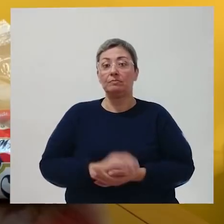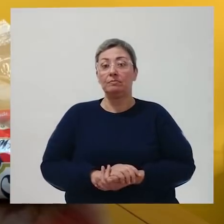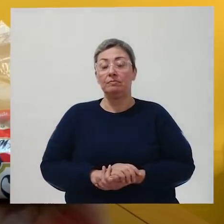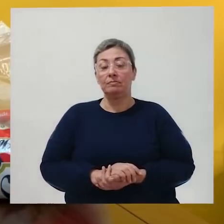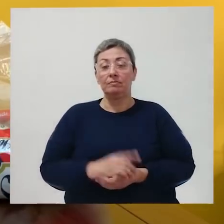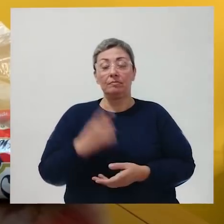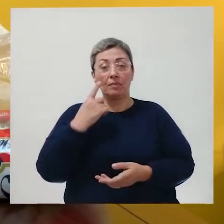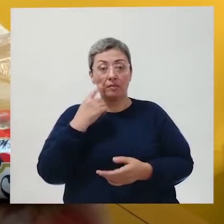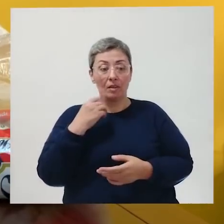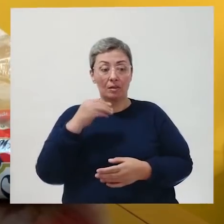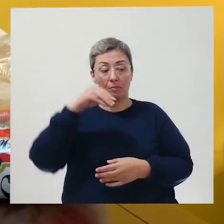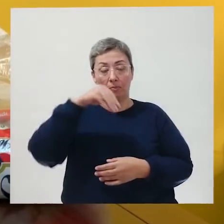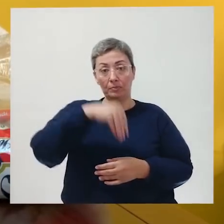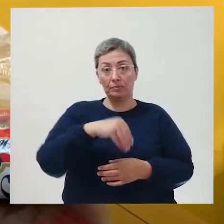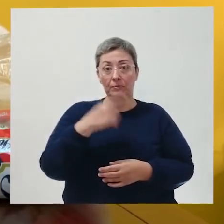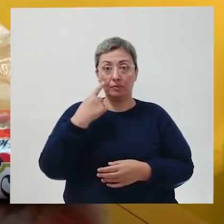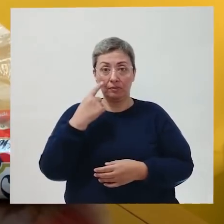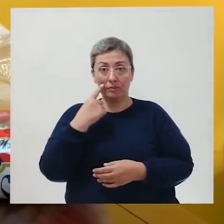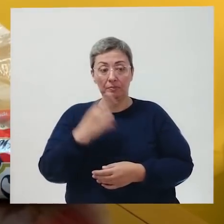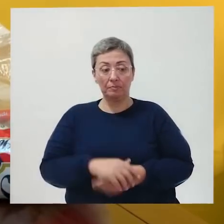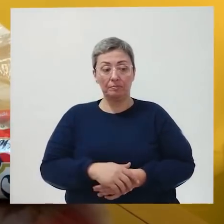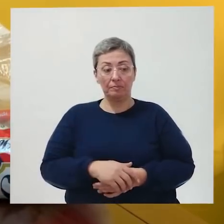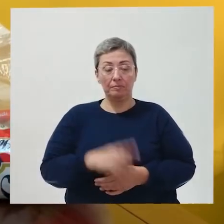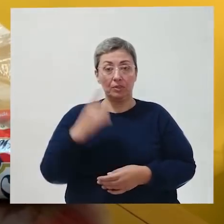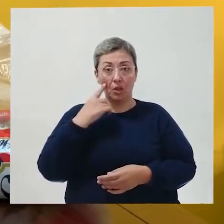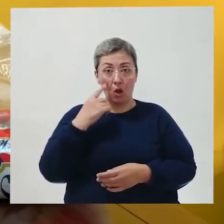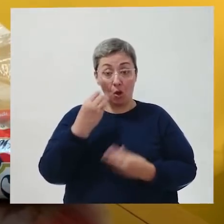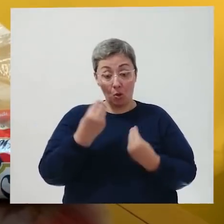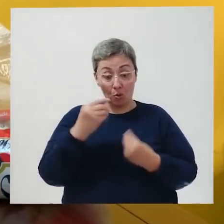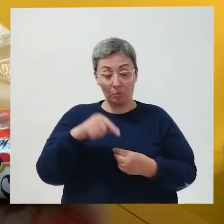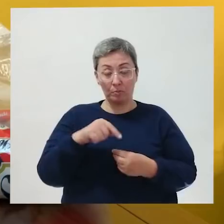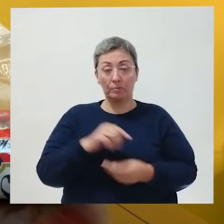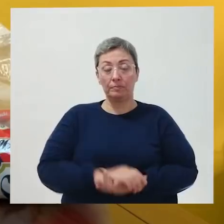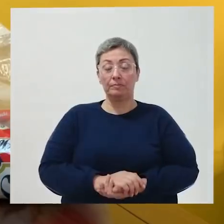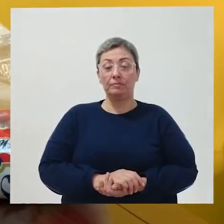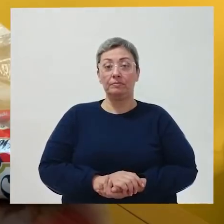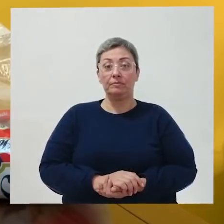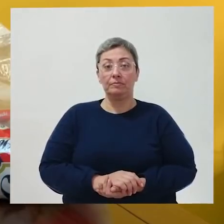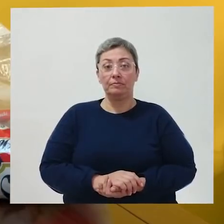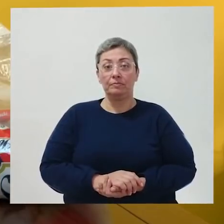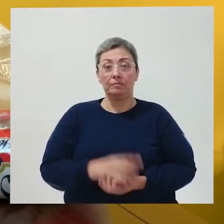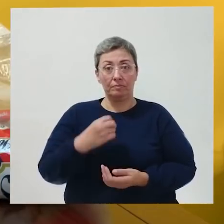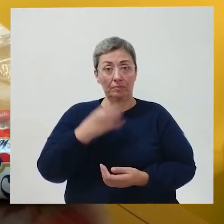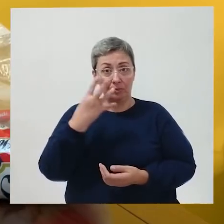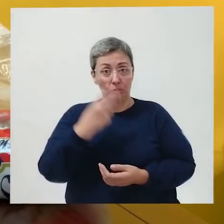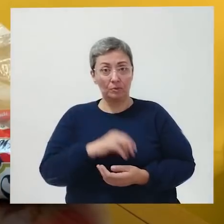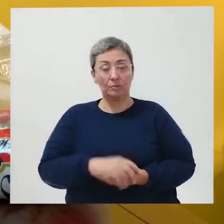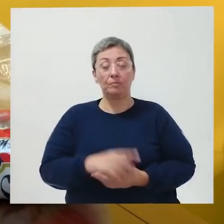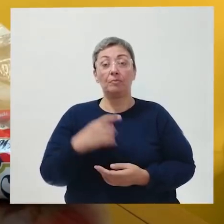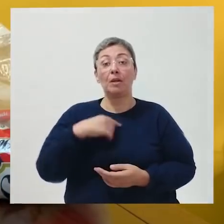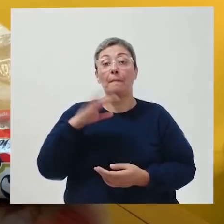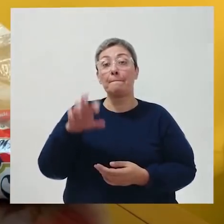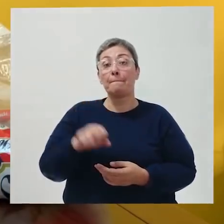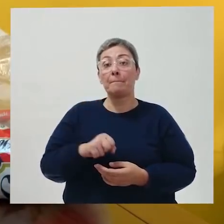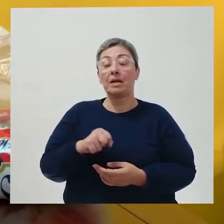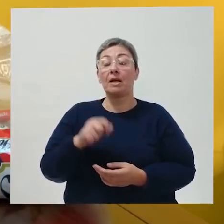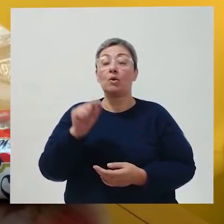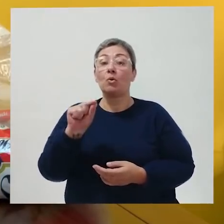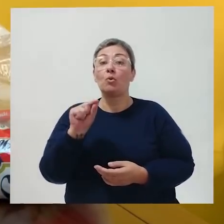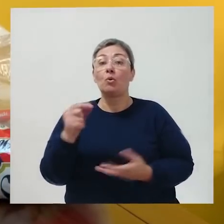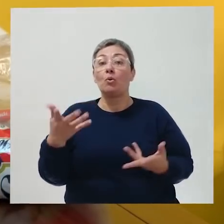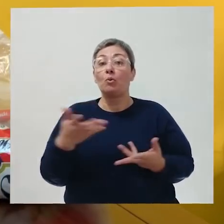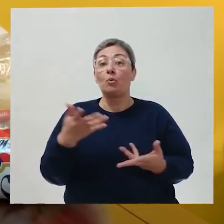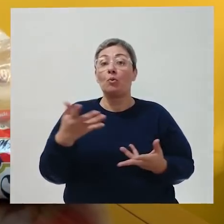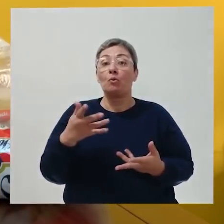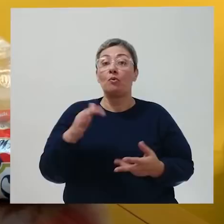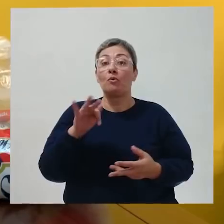achocolatado. Vamos colocar aqui, ó, vem ver. Ó, como eu tô colocando. Aqui, ó, bonitinho. Pega, vamos